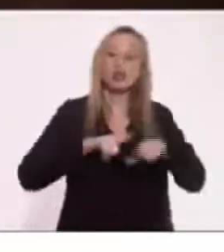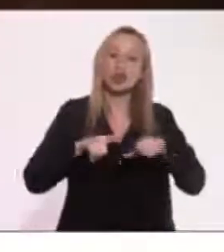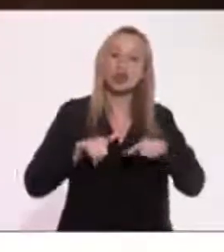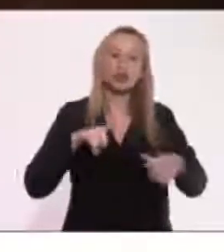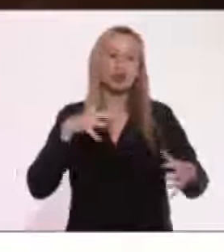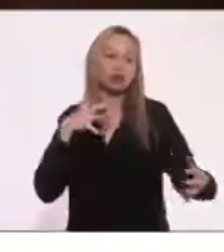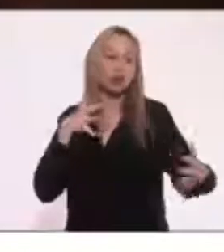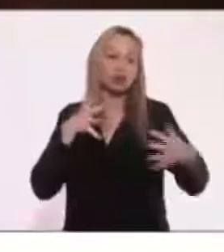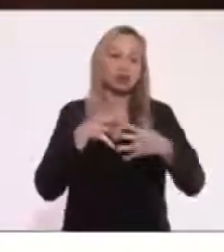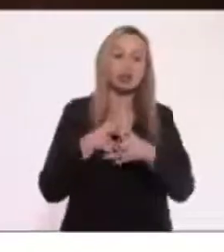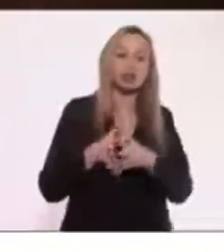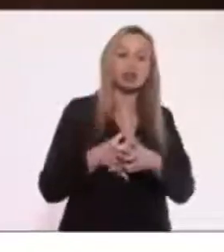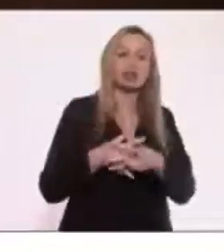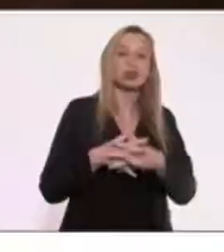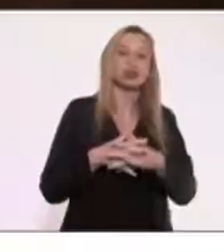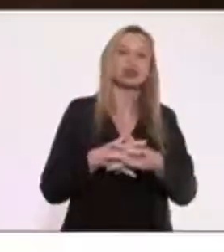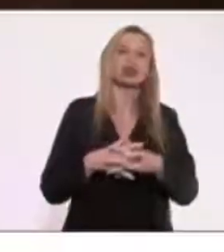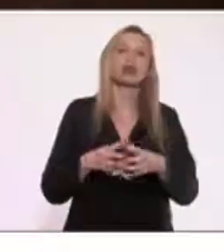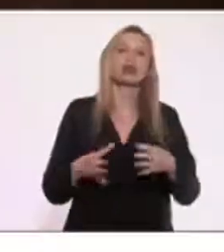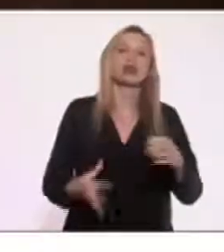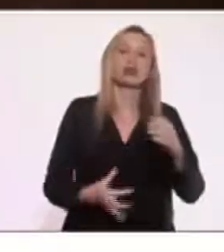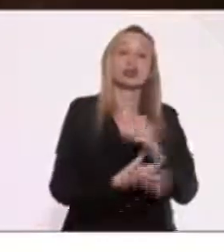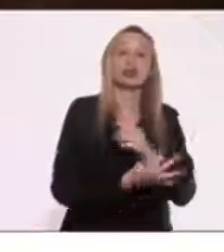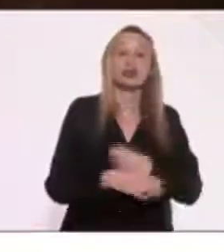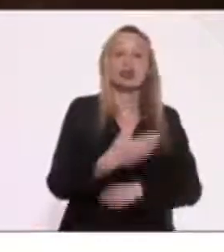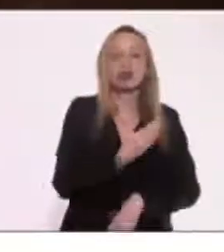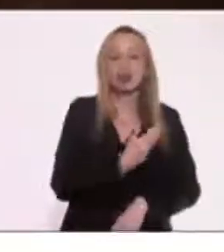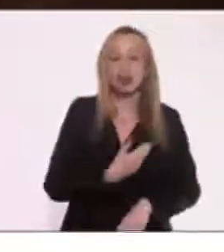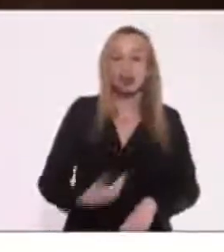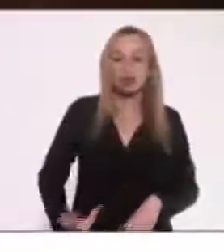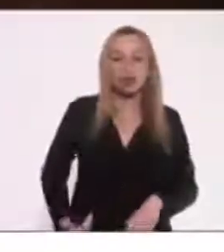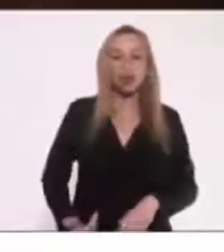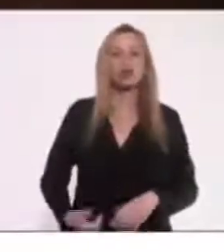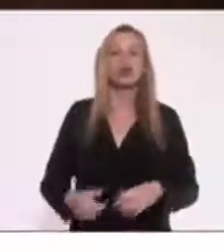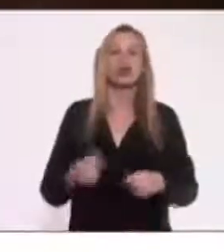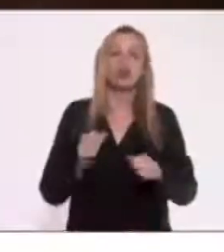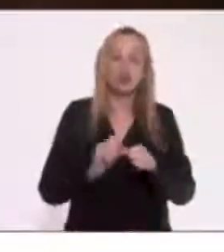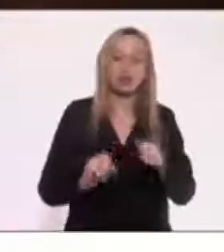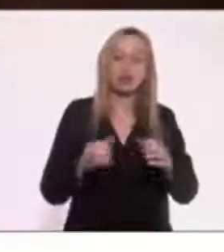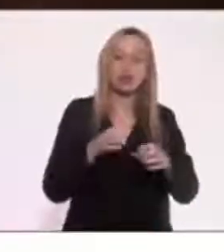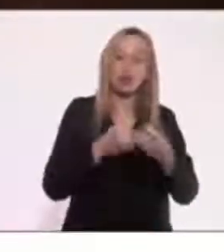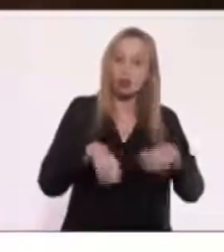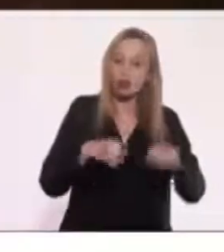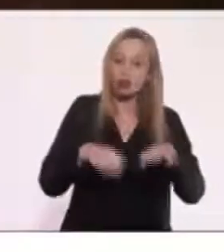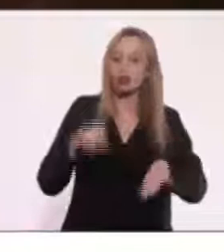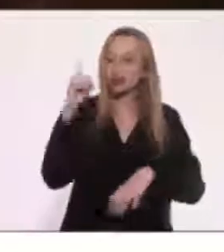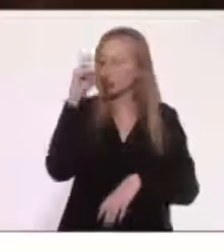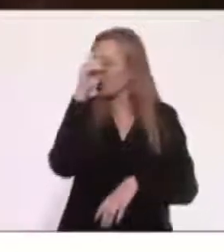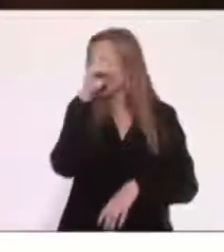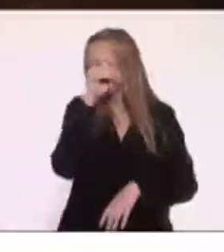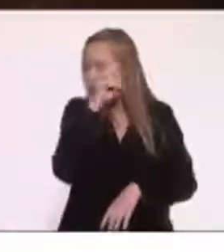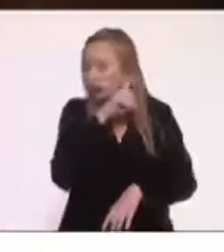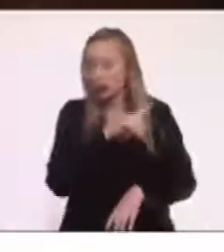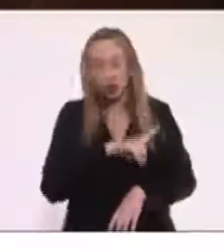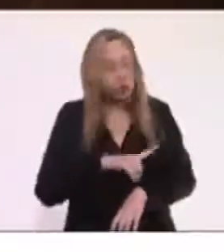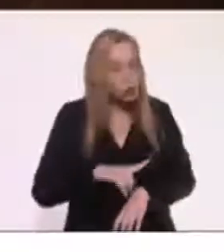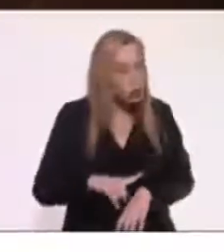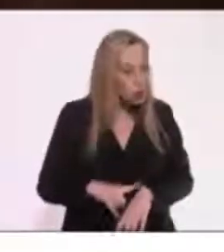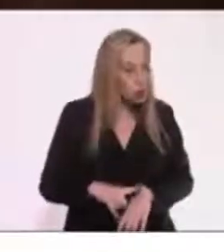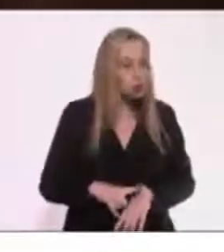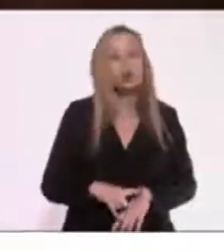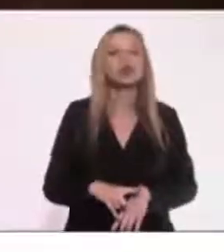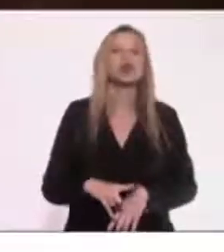integrar as forças de segurança do Estado do Rio de Janeiro, que fizeram um concurso público difícil, composto de muitas etapas, inclusive uma